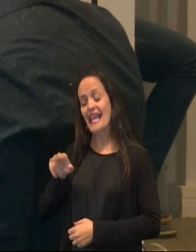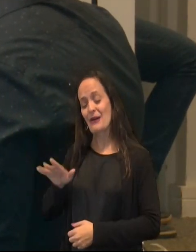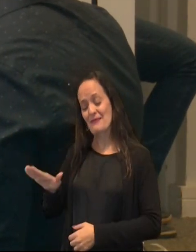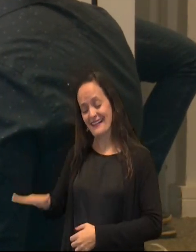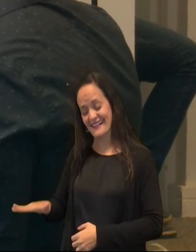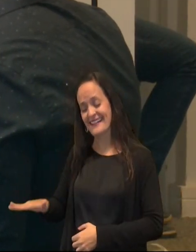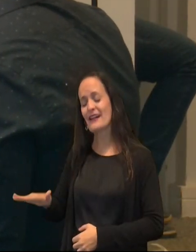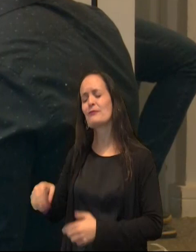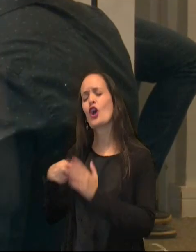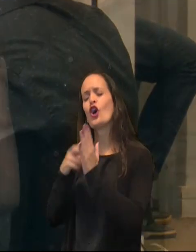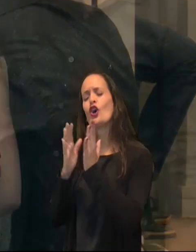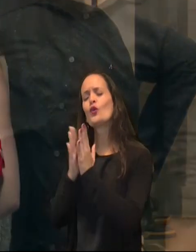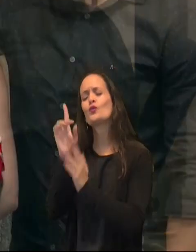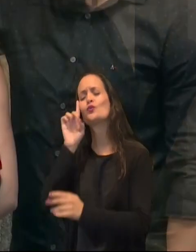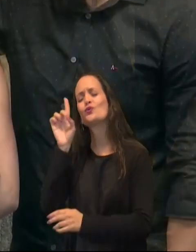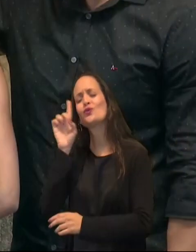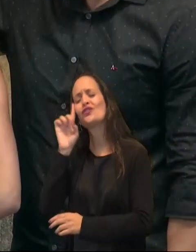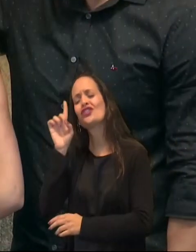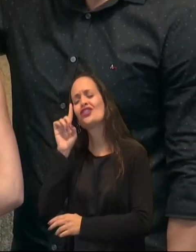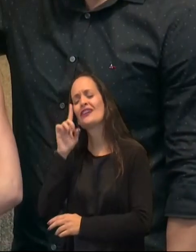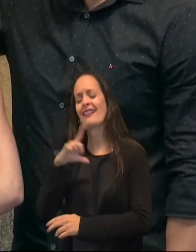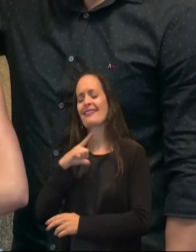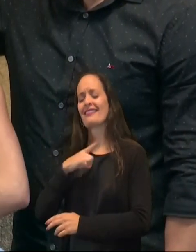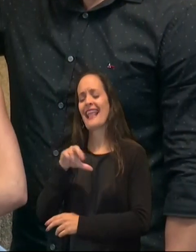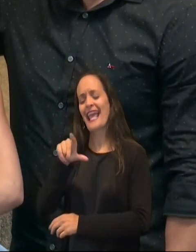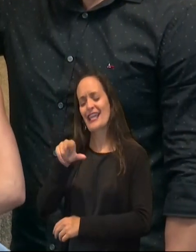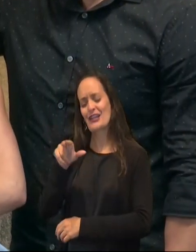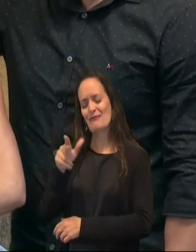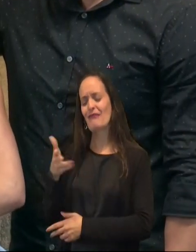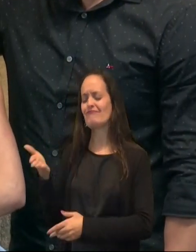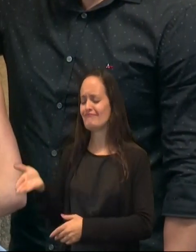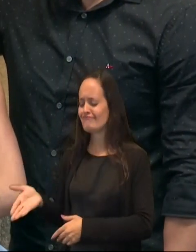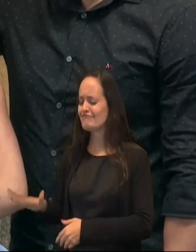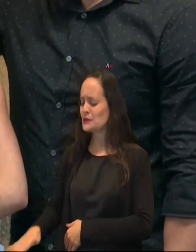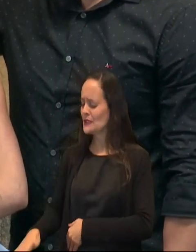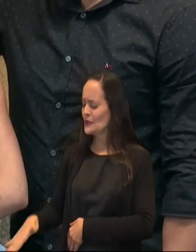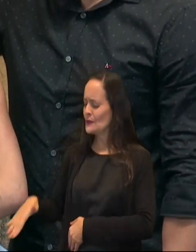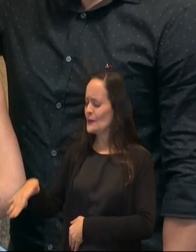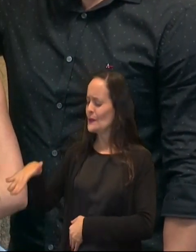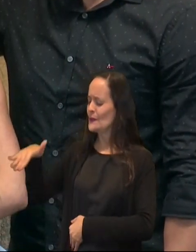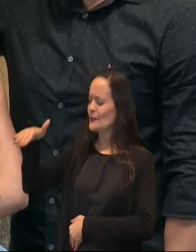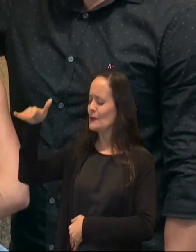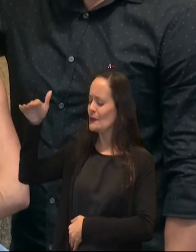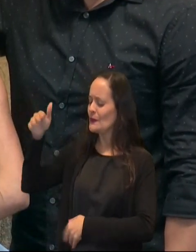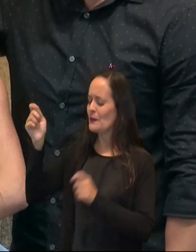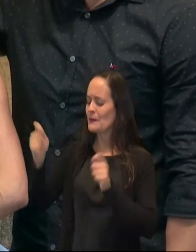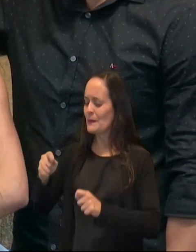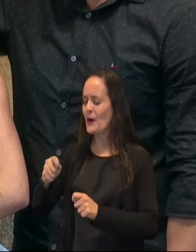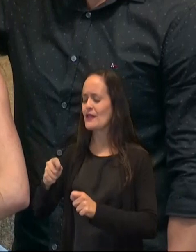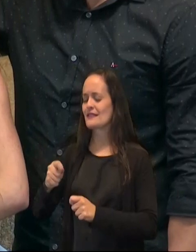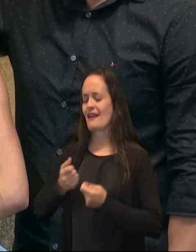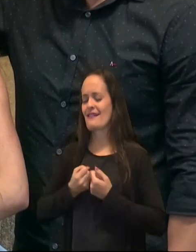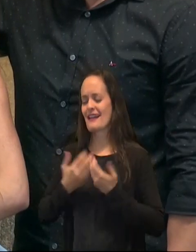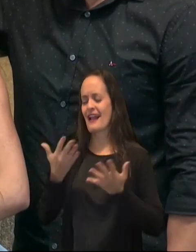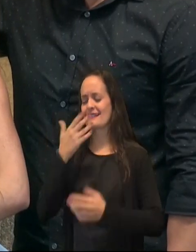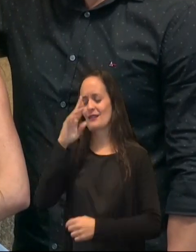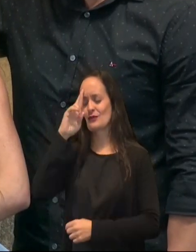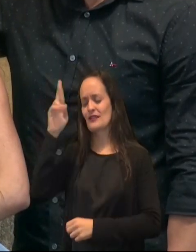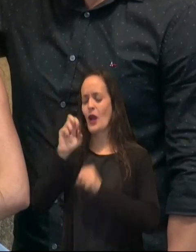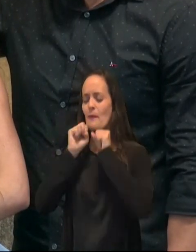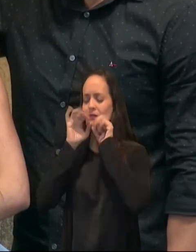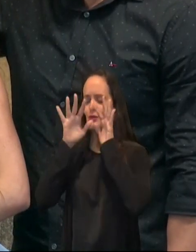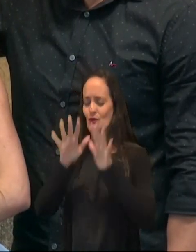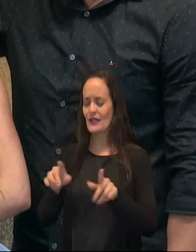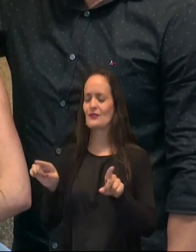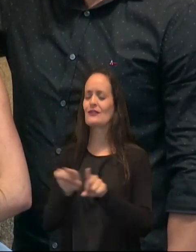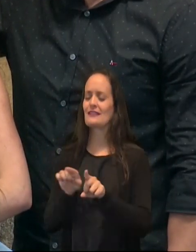tanto tempo pela chegada do Bento. Esta menina, Pai, também cresça na graça e no conhecimento do Senhor, sendo bênção, Pai,